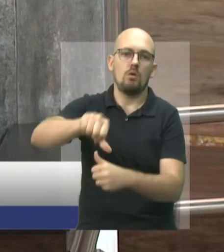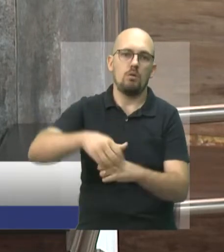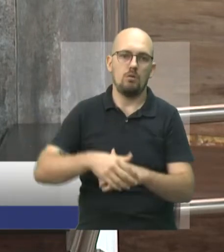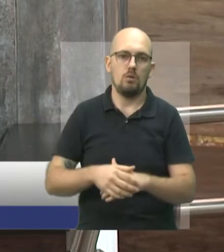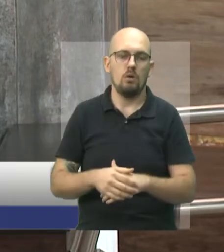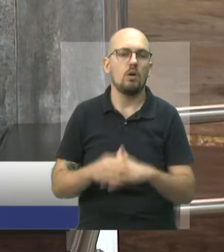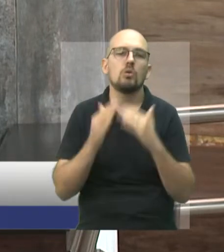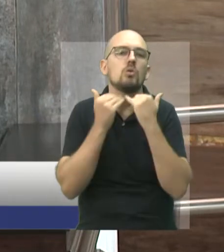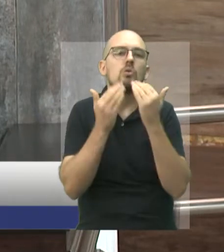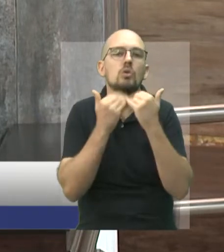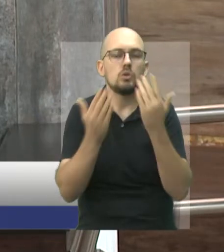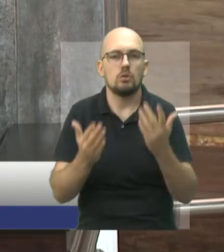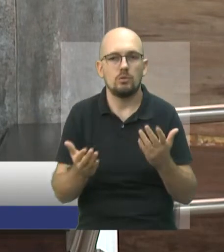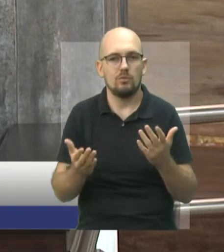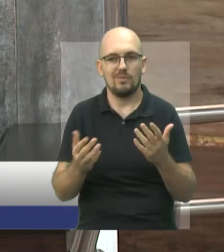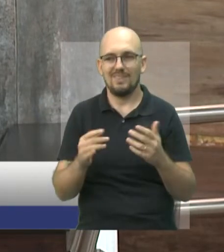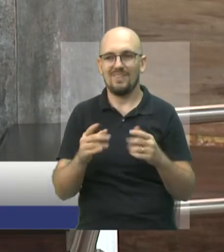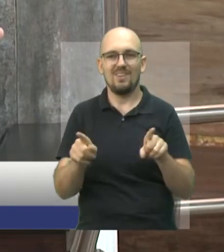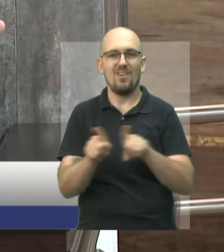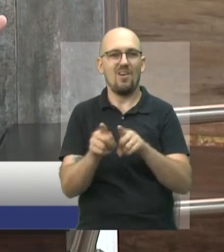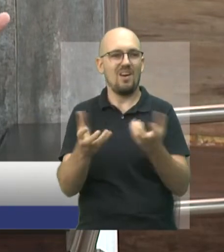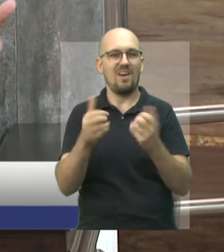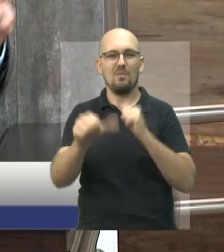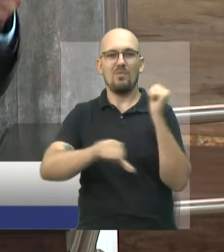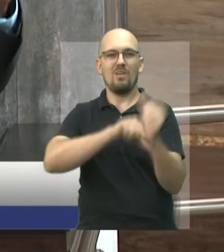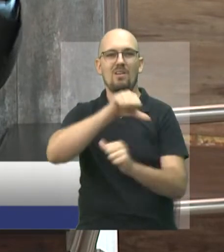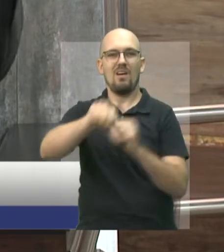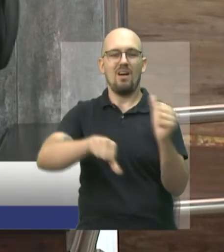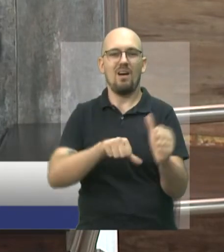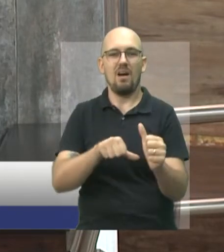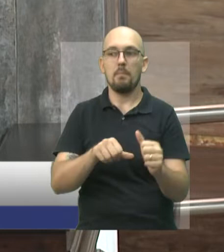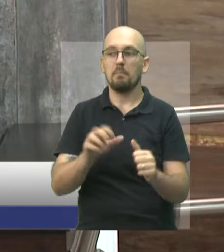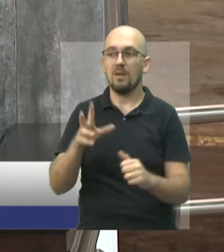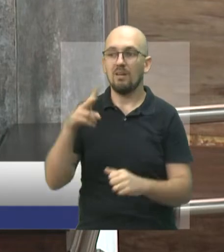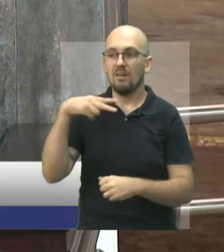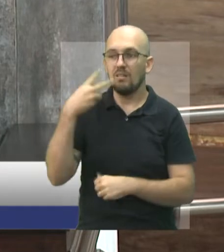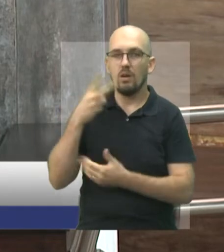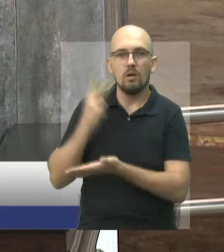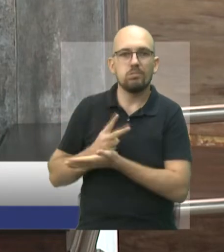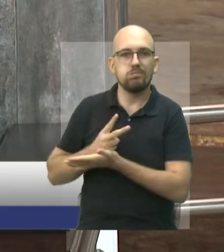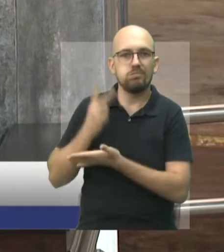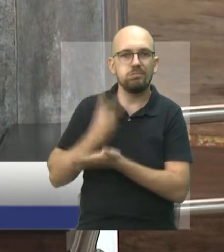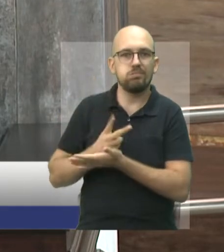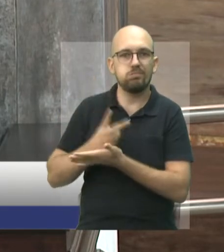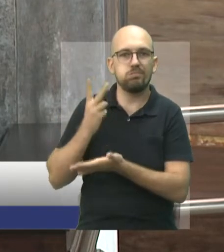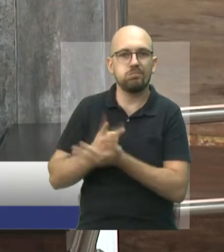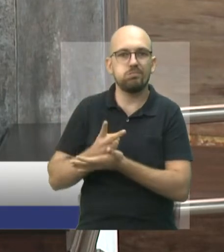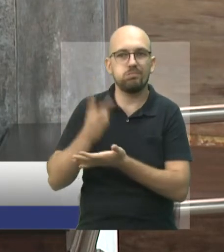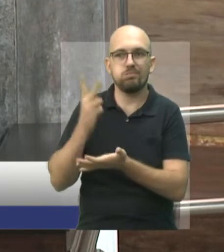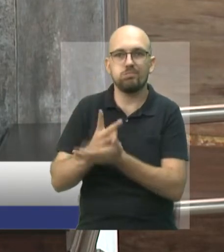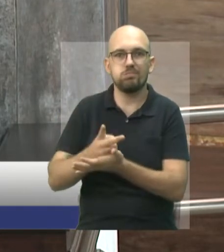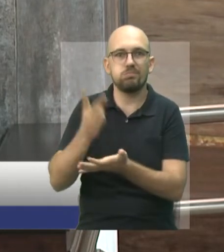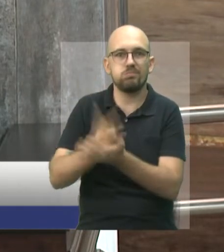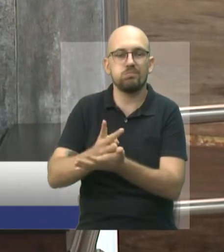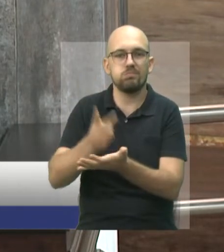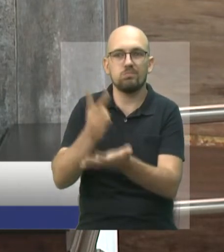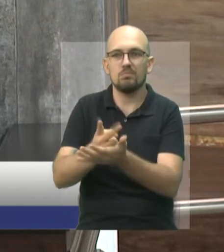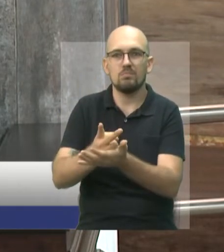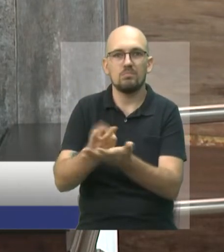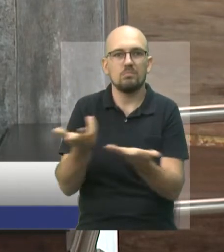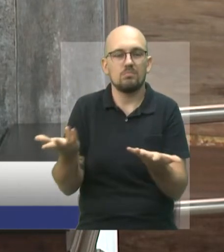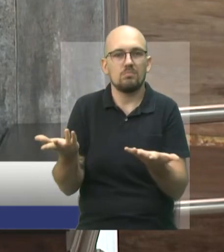Não adianta você querer colocar vereadores antigos em cargos onde fazem